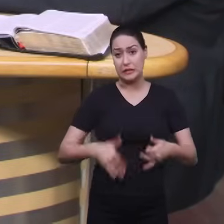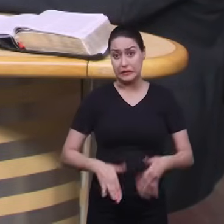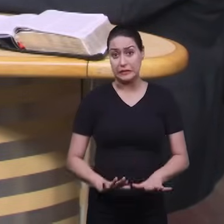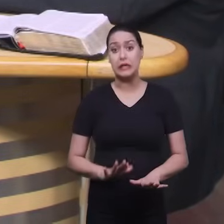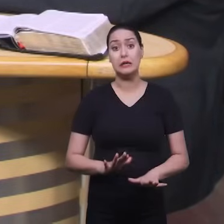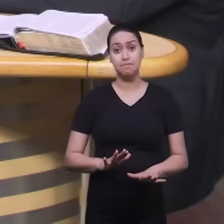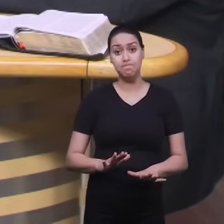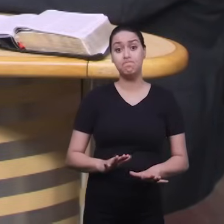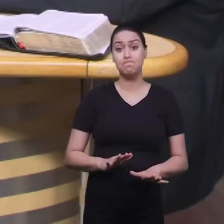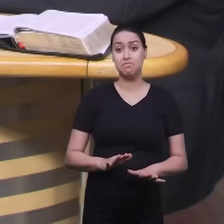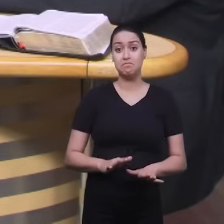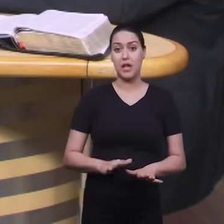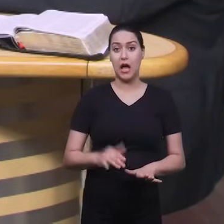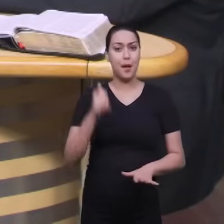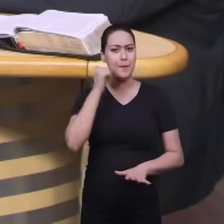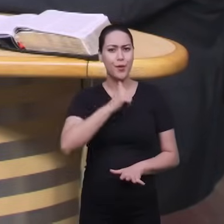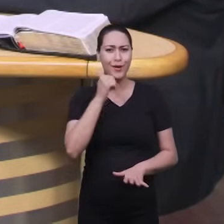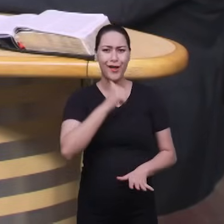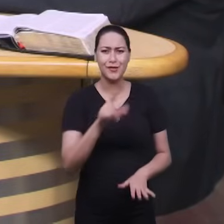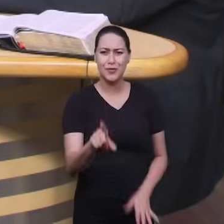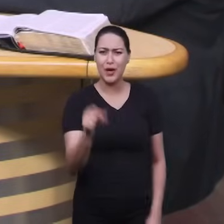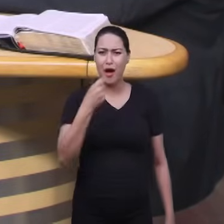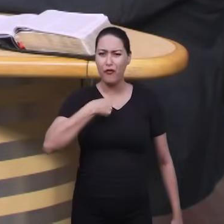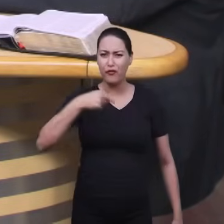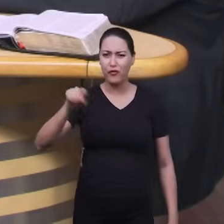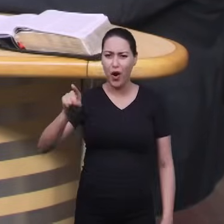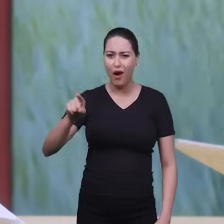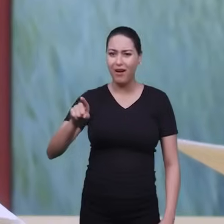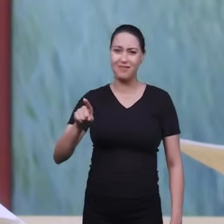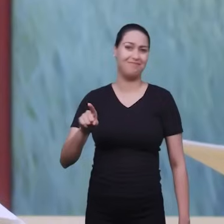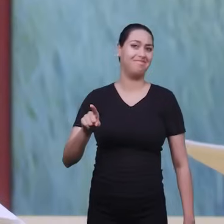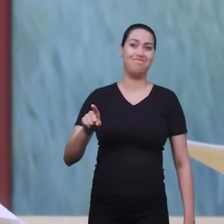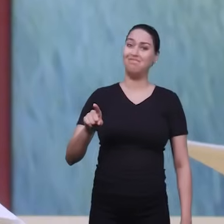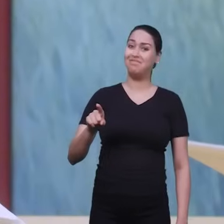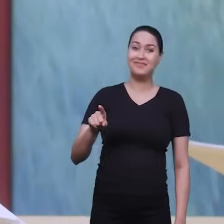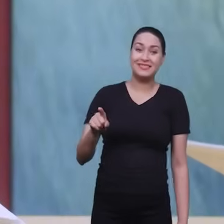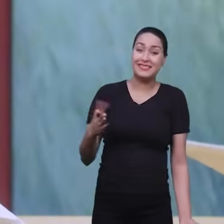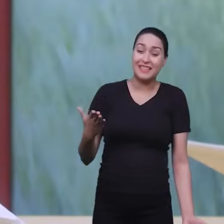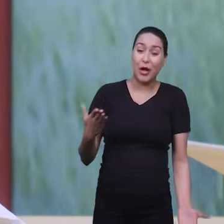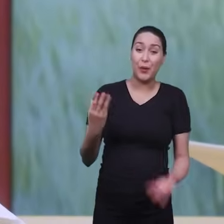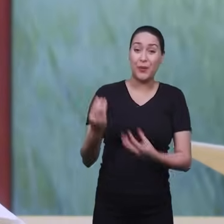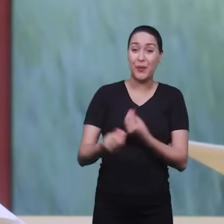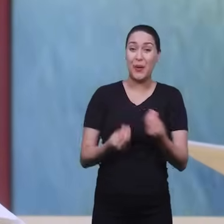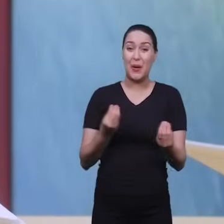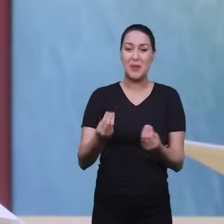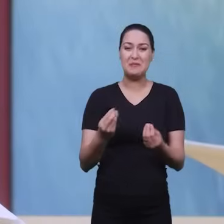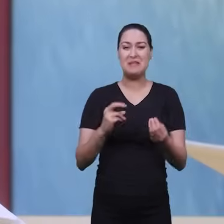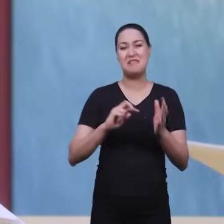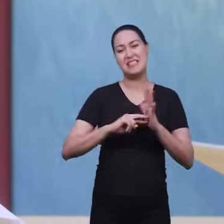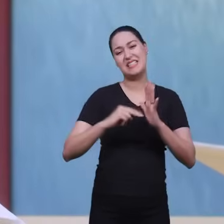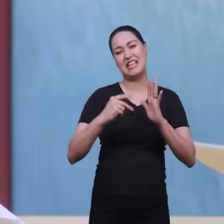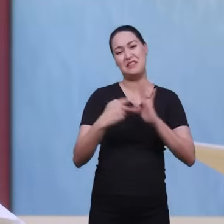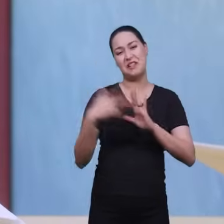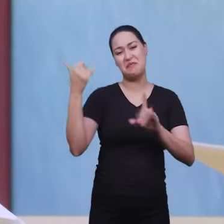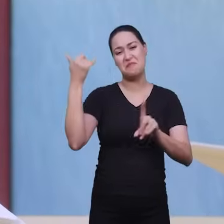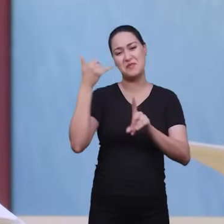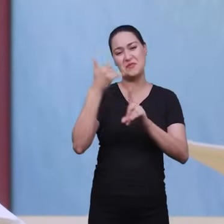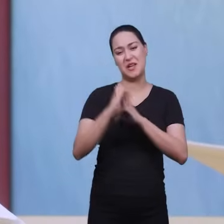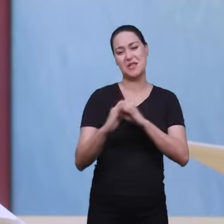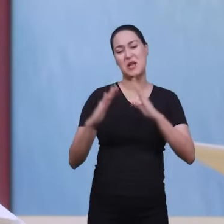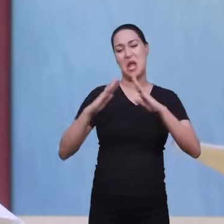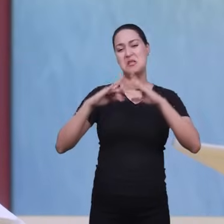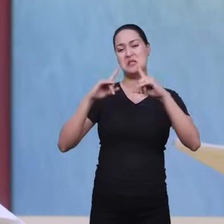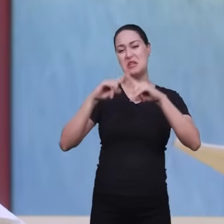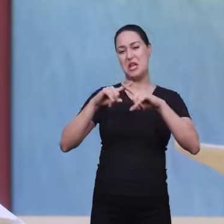imagina só ela tomar decisão que perguntou assim a igreja a igreja